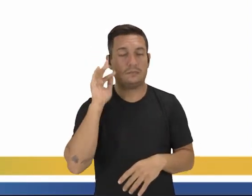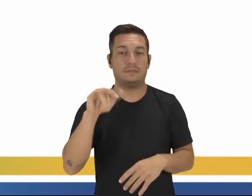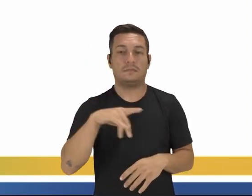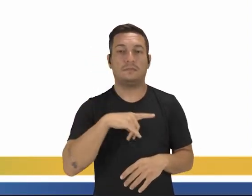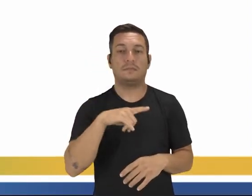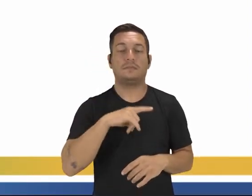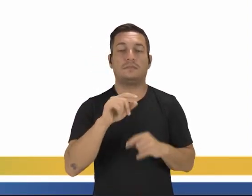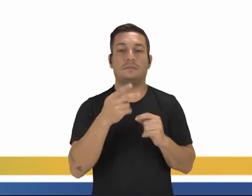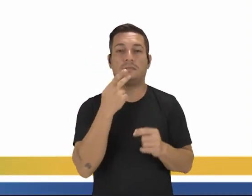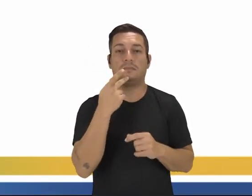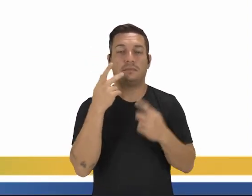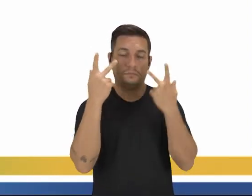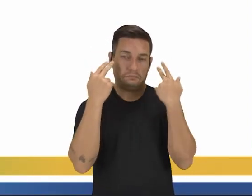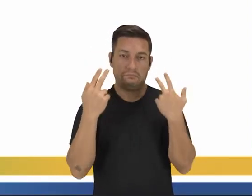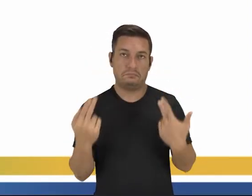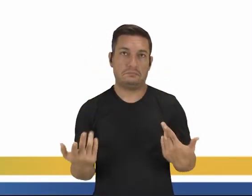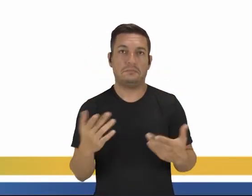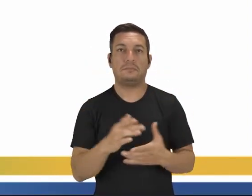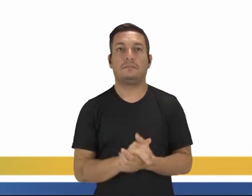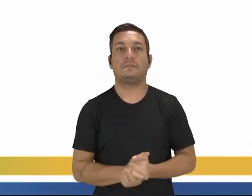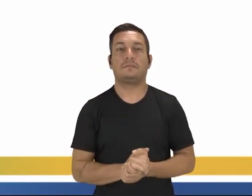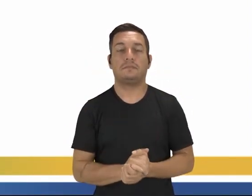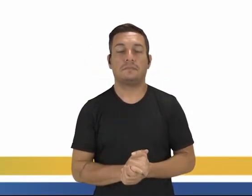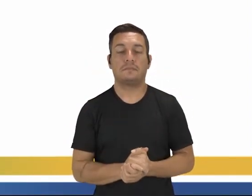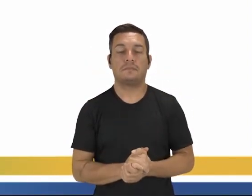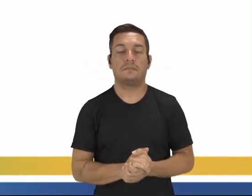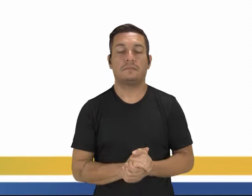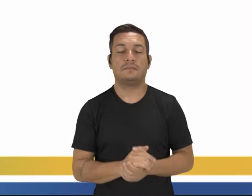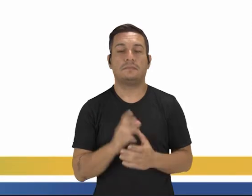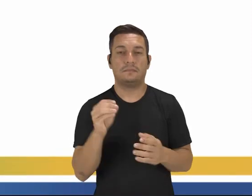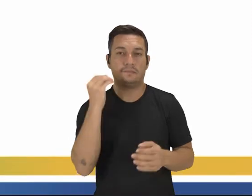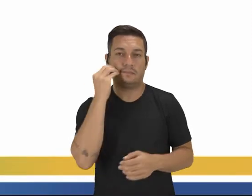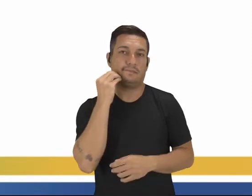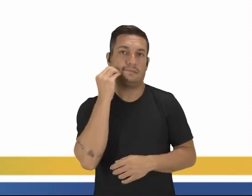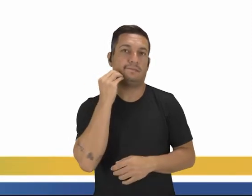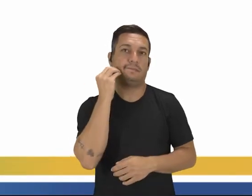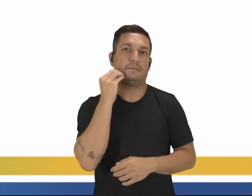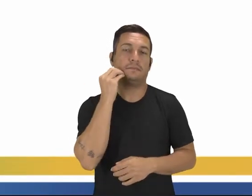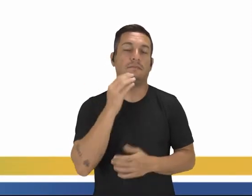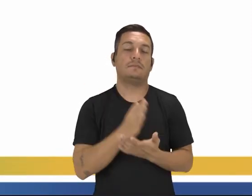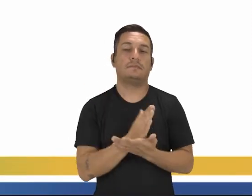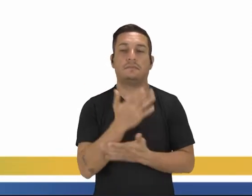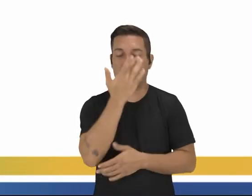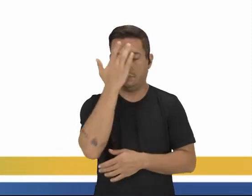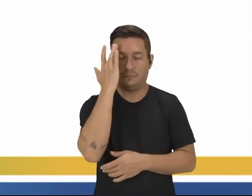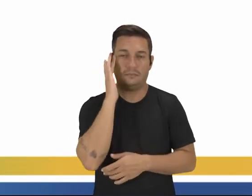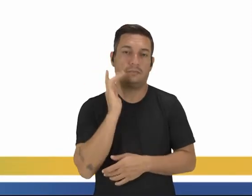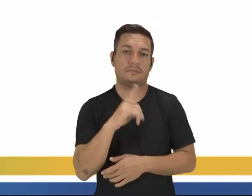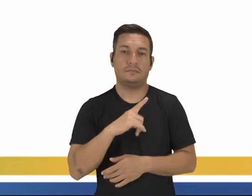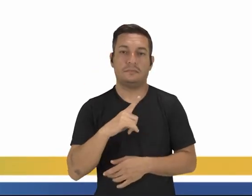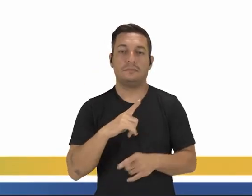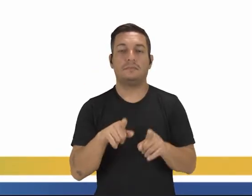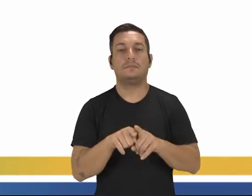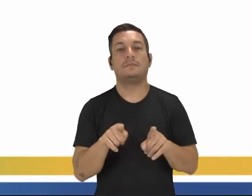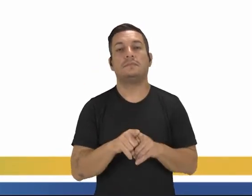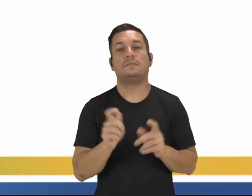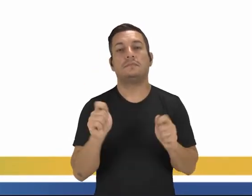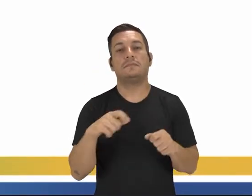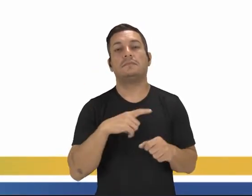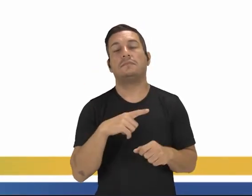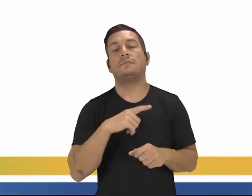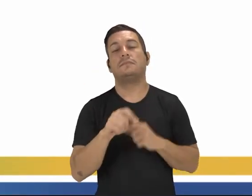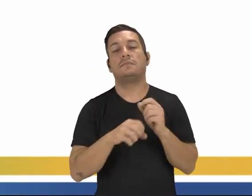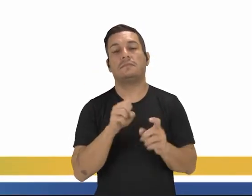vão falá-las com naturalidade, de uma forma da experiência que algumas pessoas tiveram e assim elas podem passar